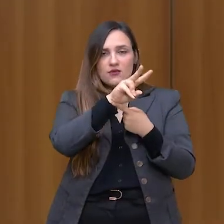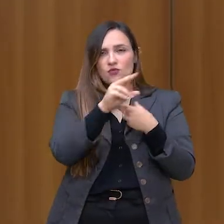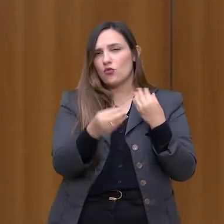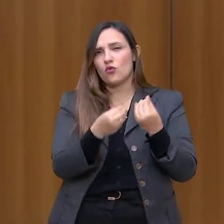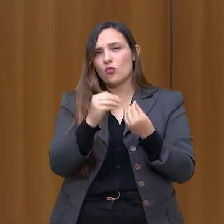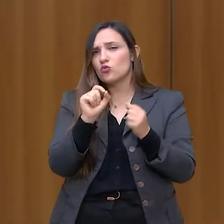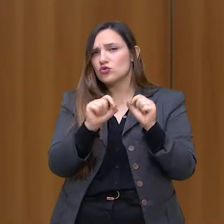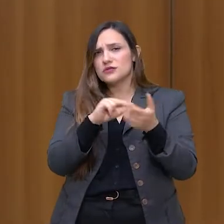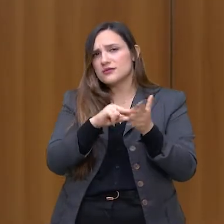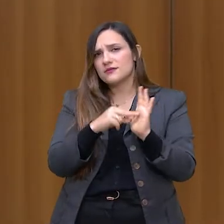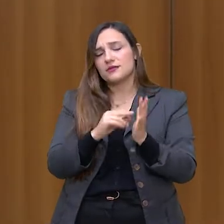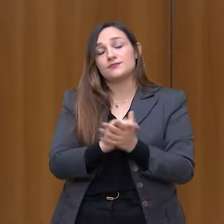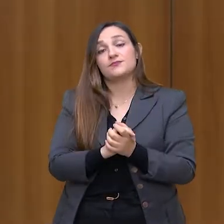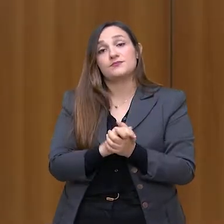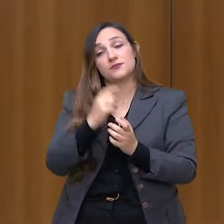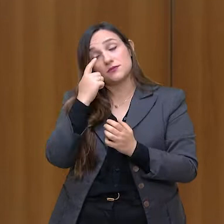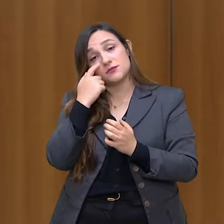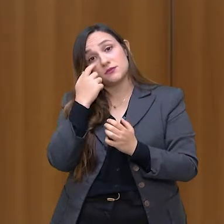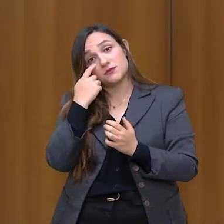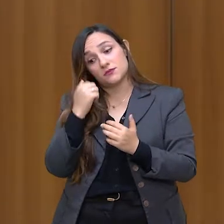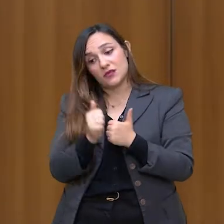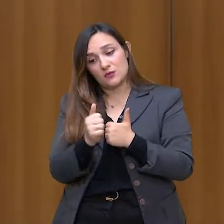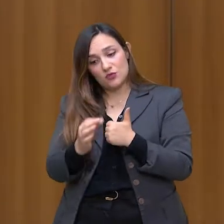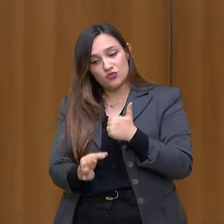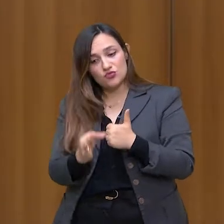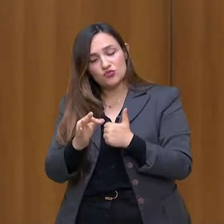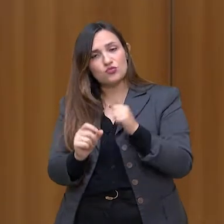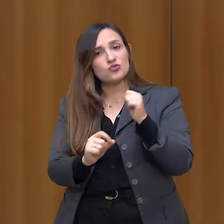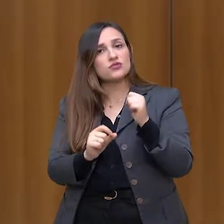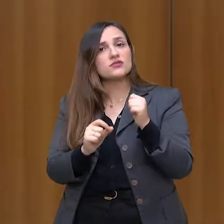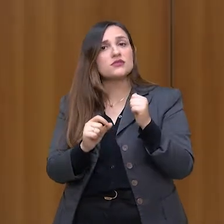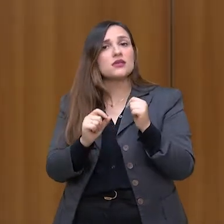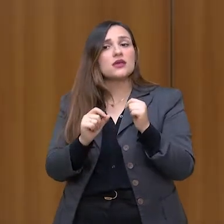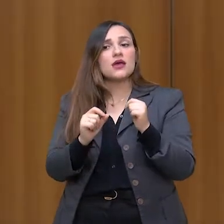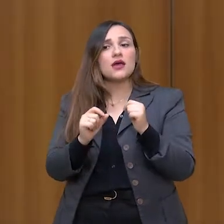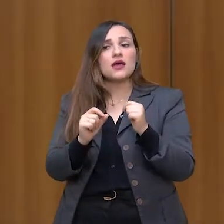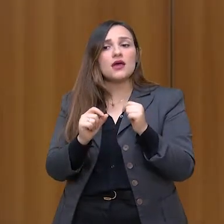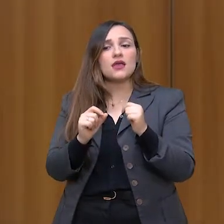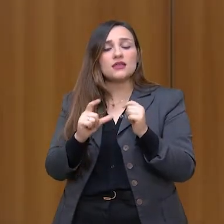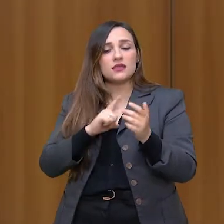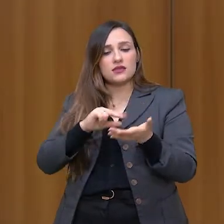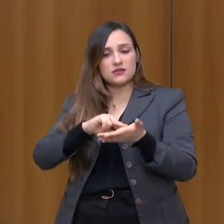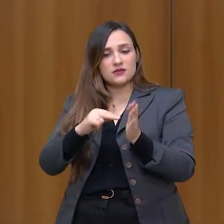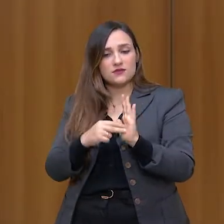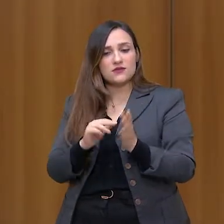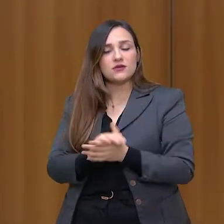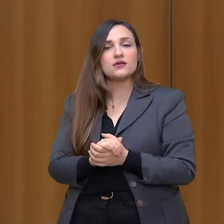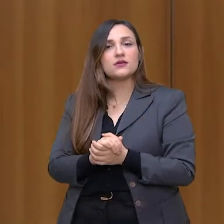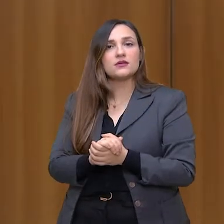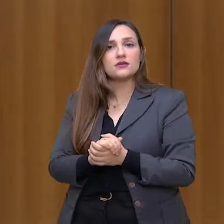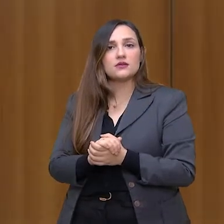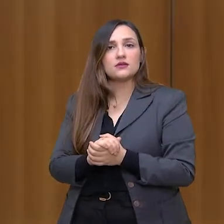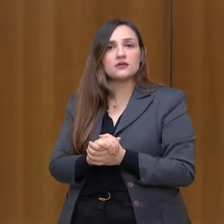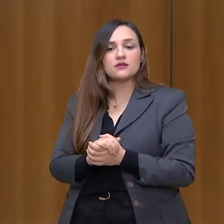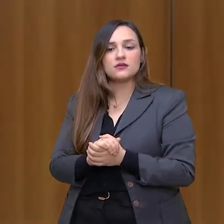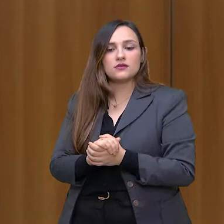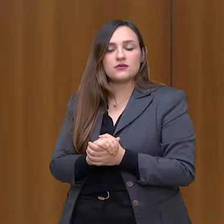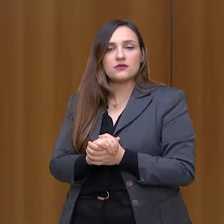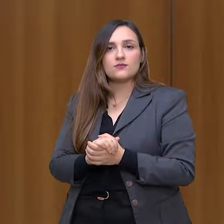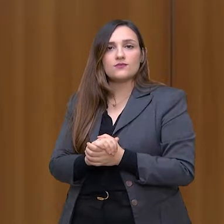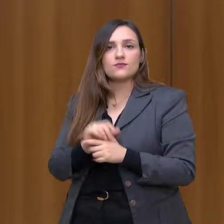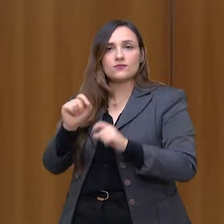de Mato Grosso do Sul tem buscado olhar. Ser sustentável é você pensar no futuro, antes de mais nada,